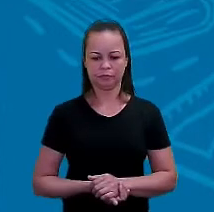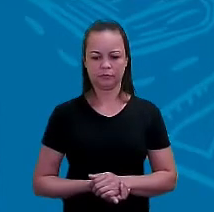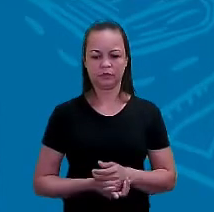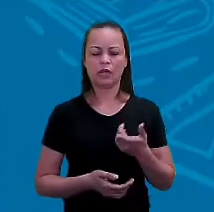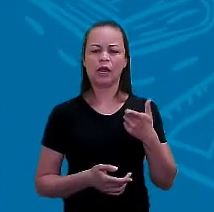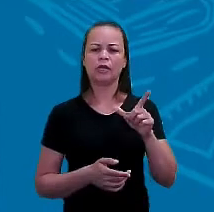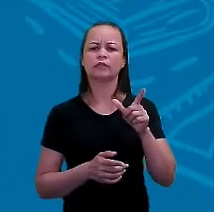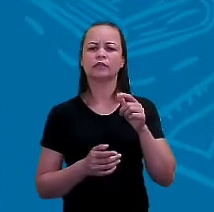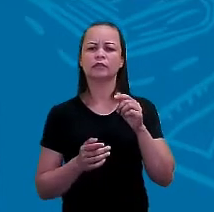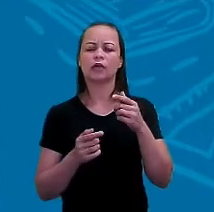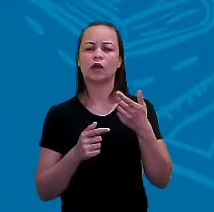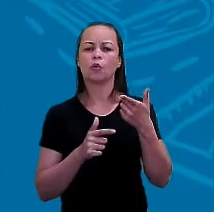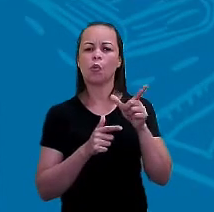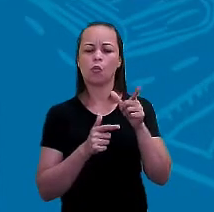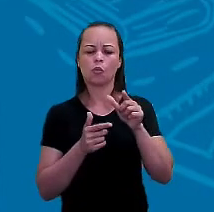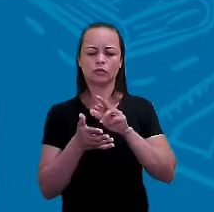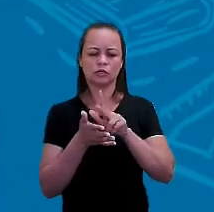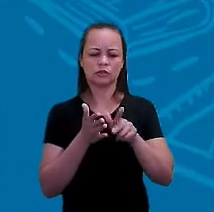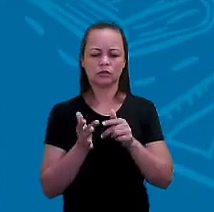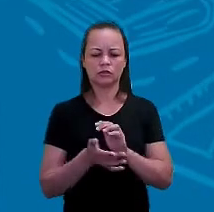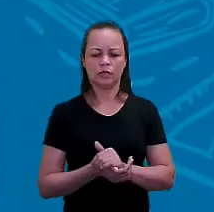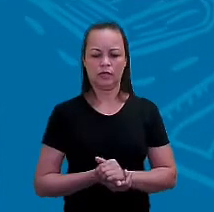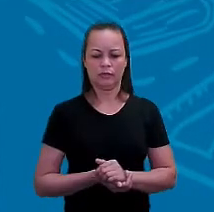algumas expressões aqui, ó.